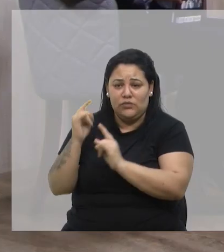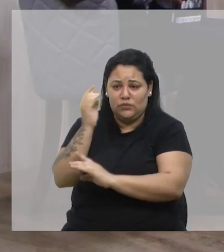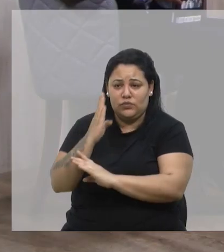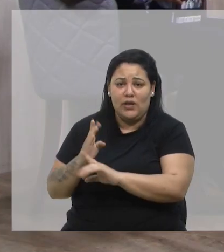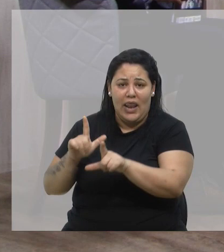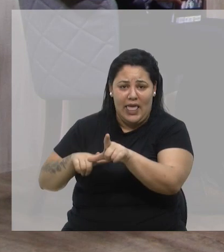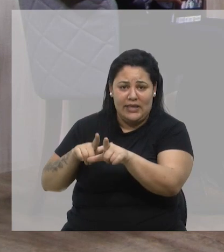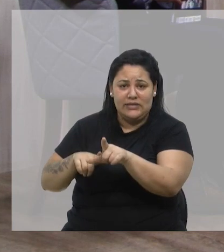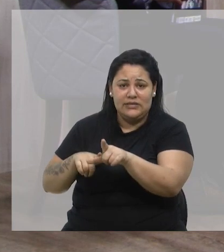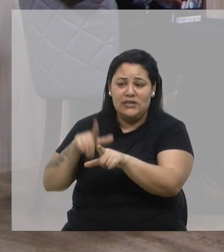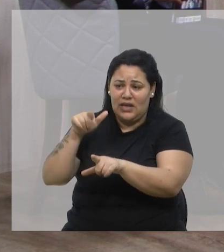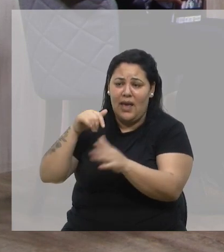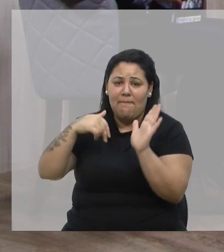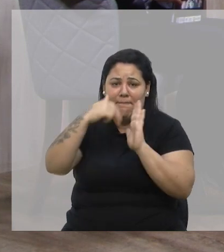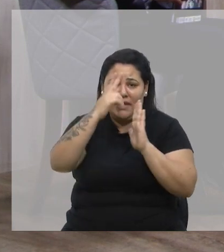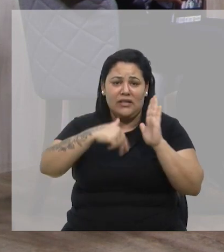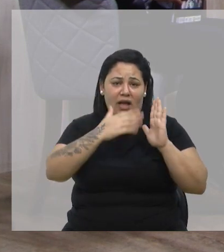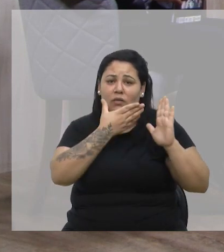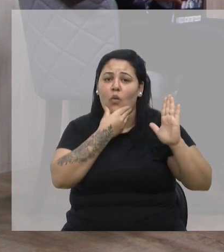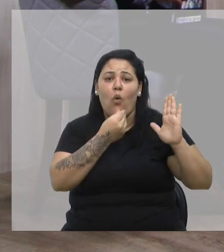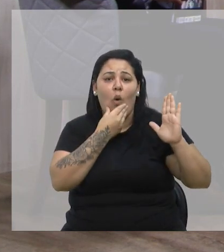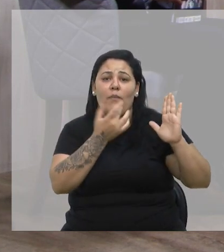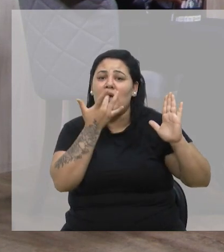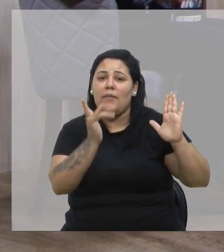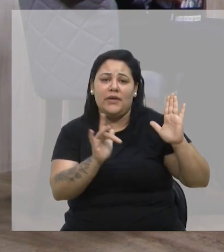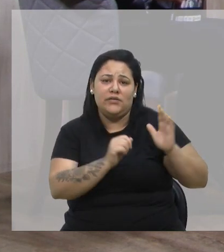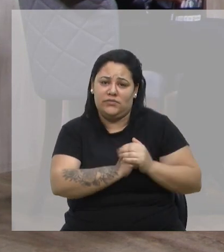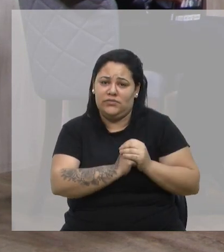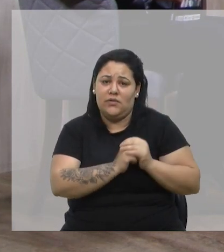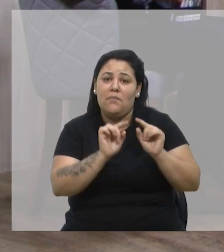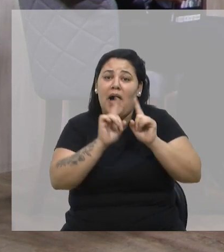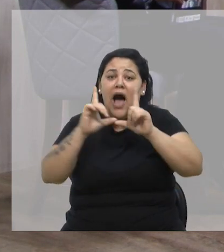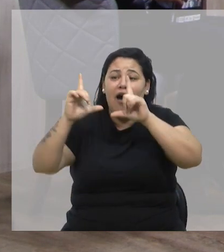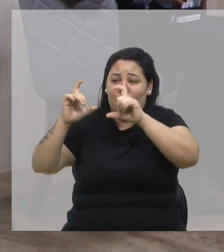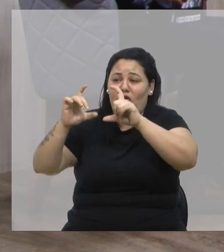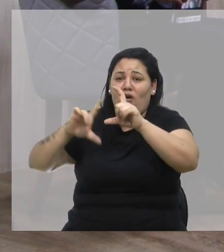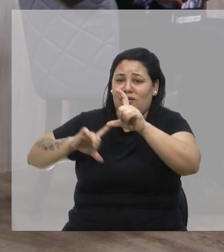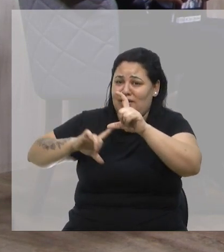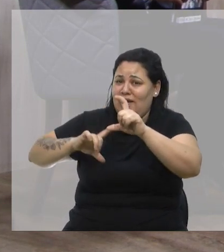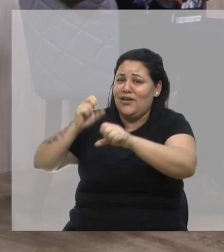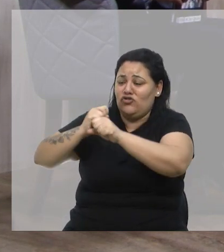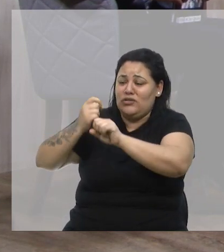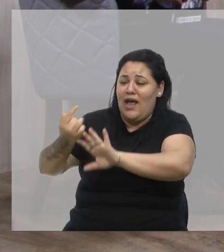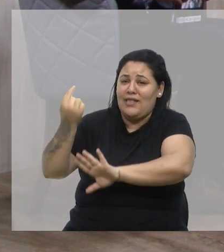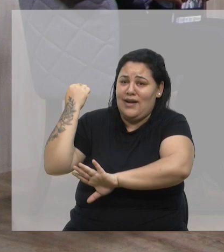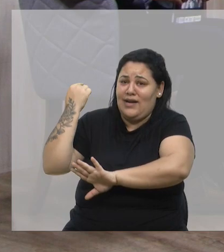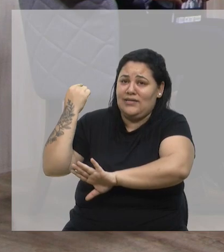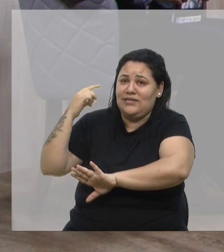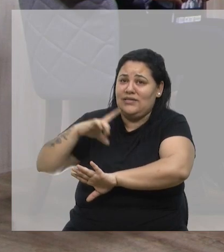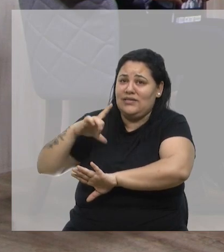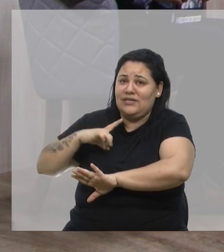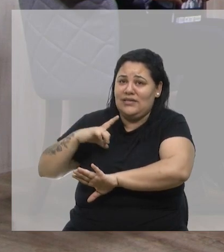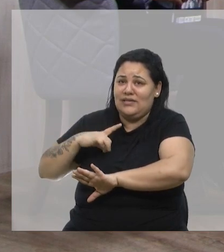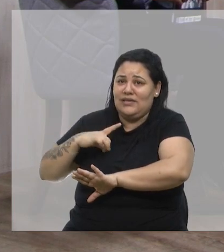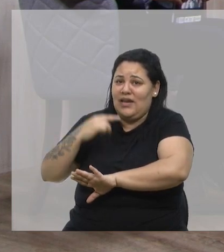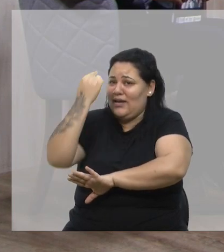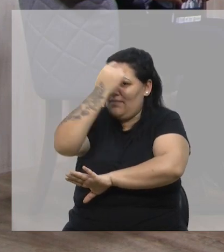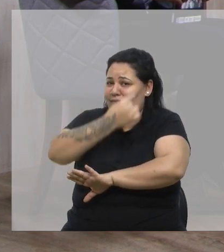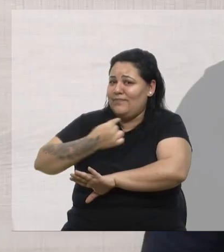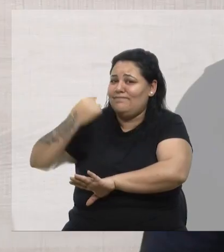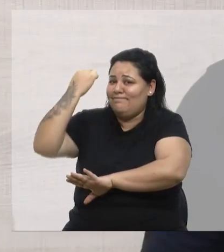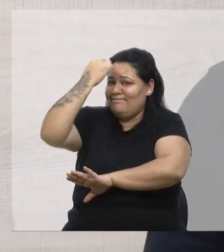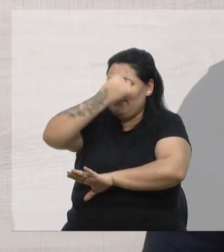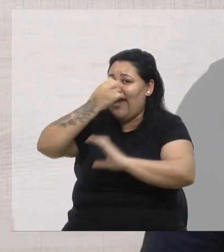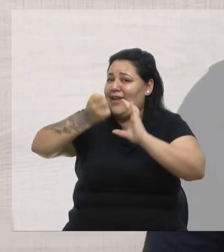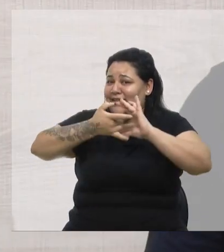de Letras, e ele é pintado como um homem branco, né? Só que as fotografias que existem dele, você vê que